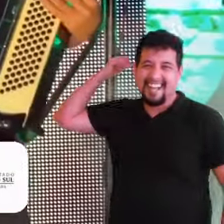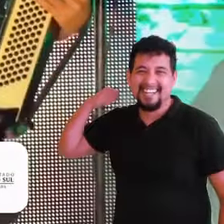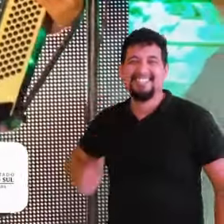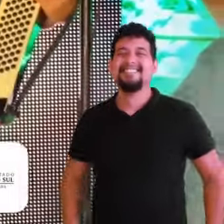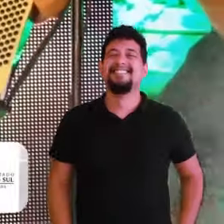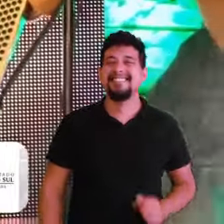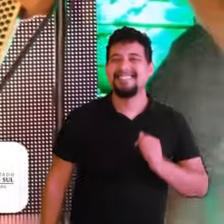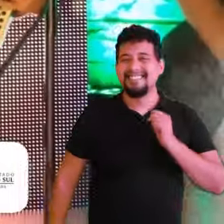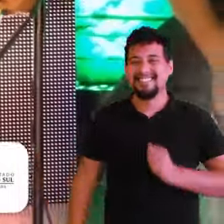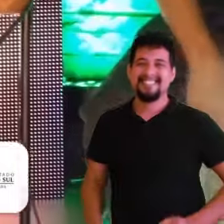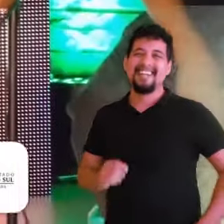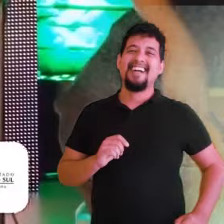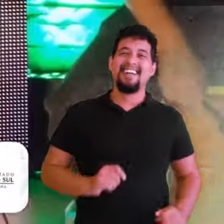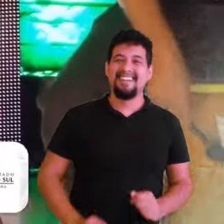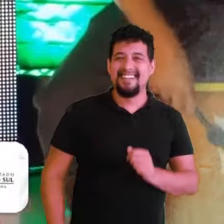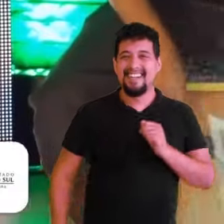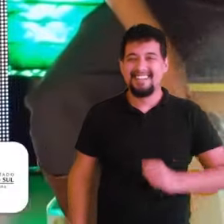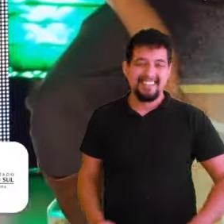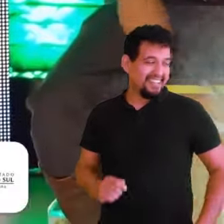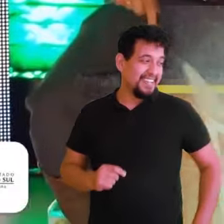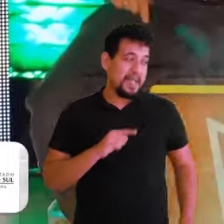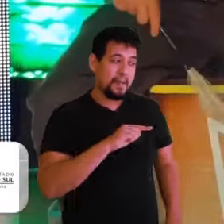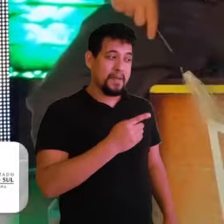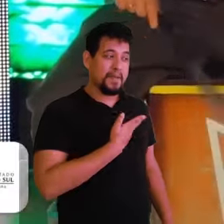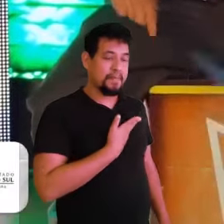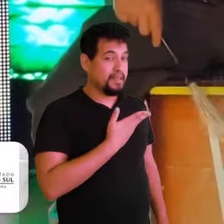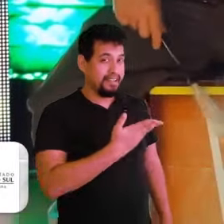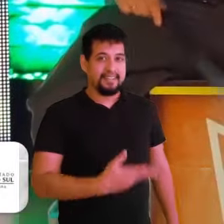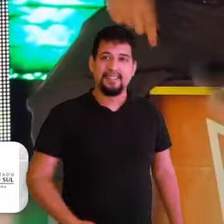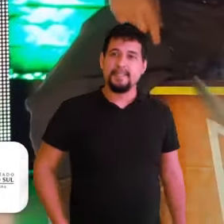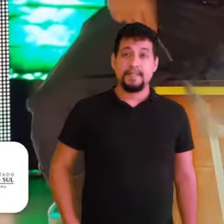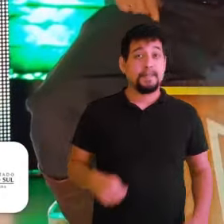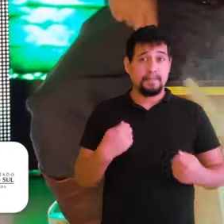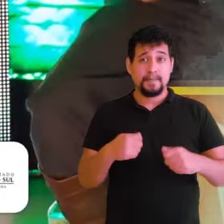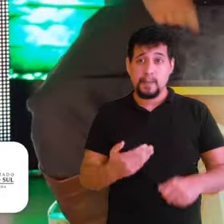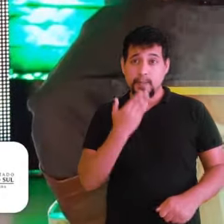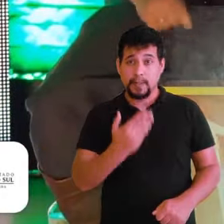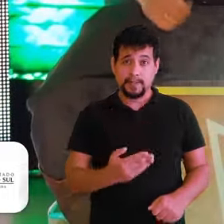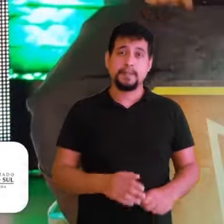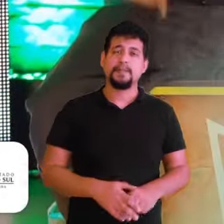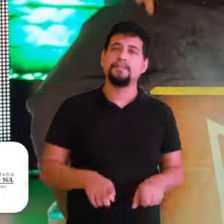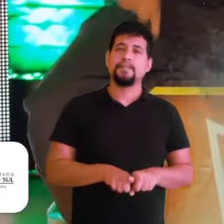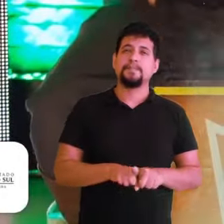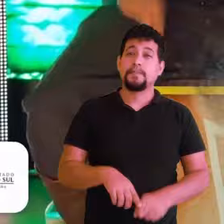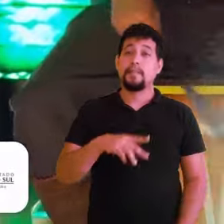mulher. Olha, meu amigo Tapejara, vamos ter que atender pedido, canhoto velho pedala. A roda morena chegou!